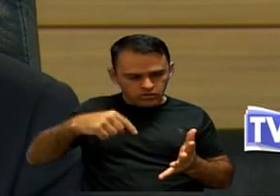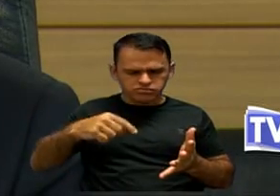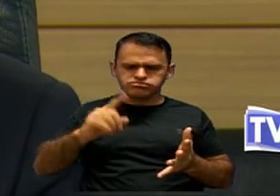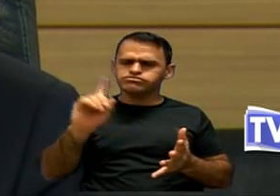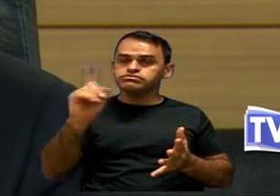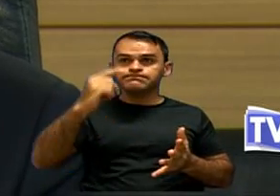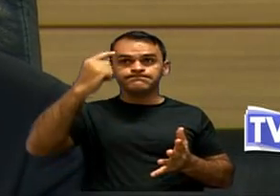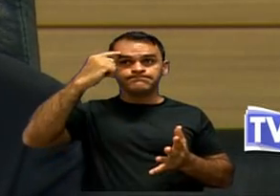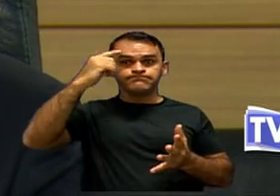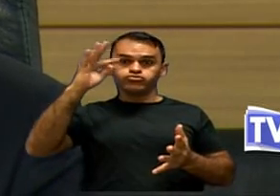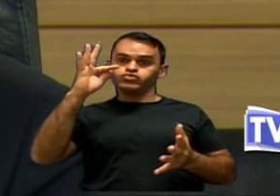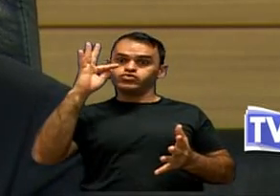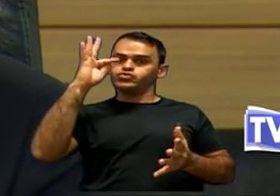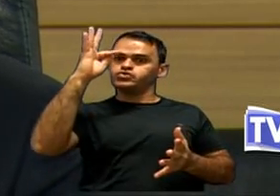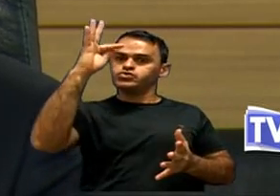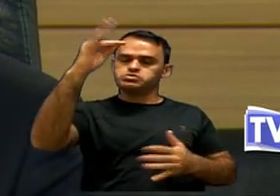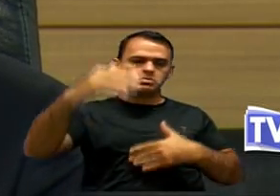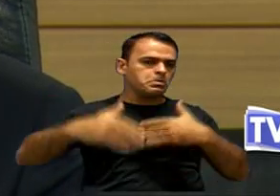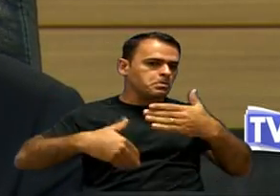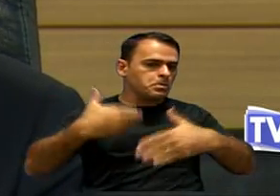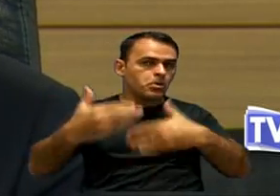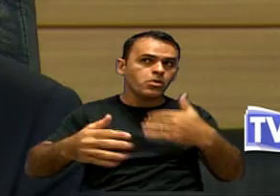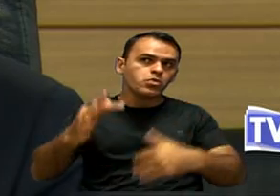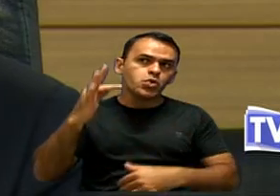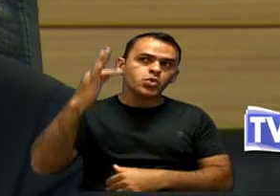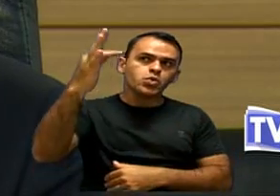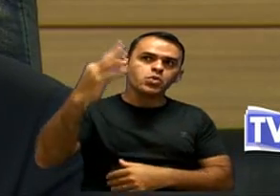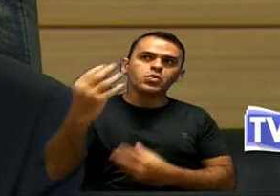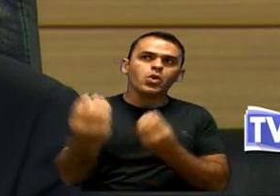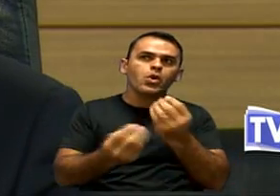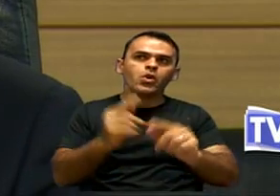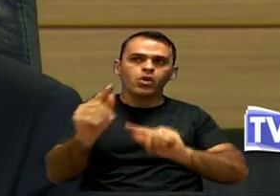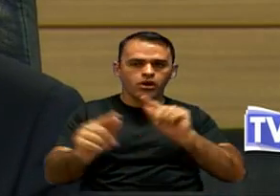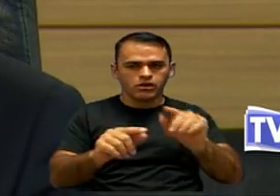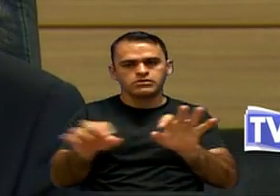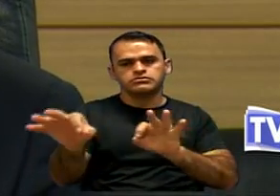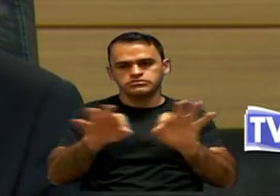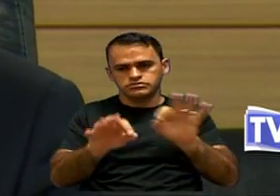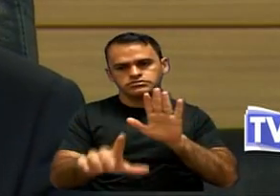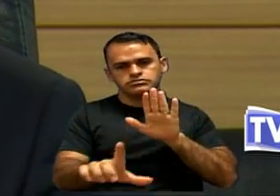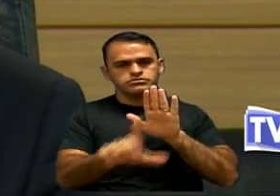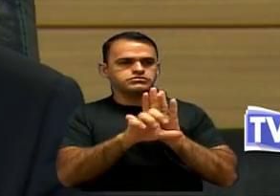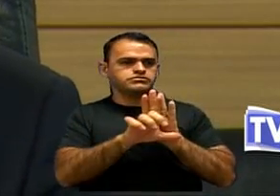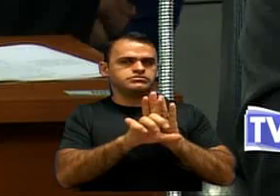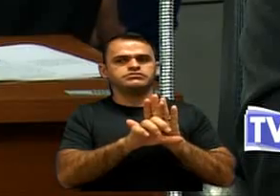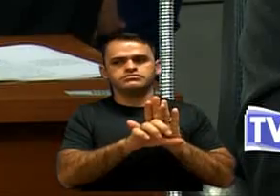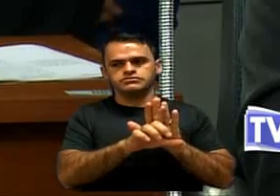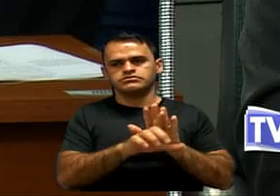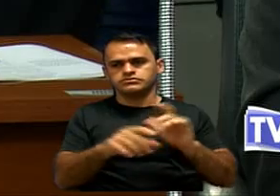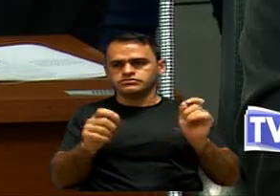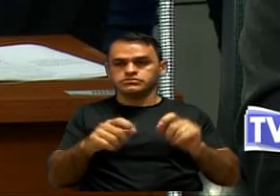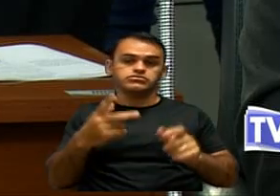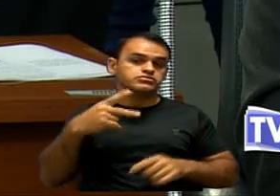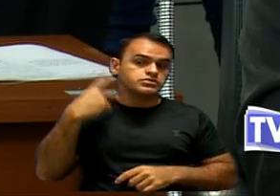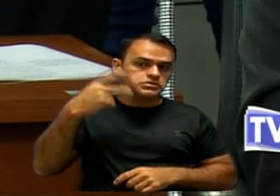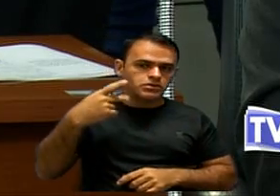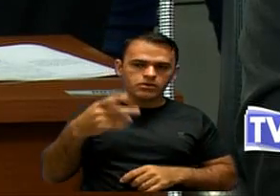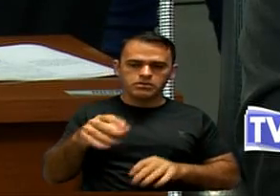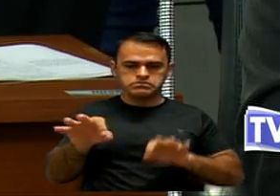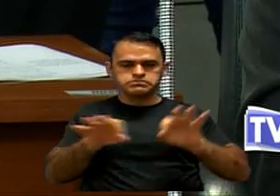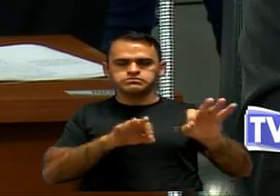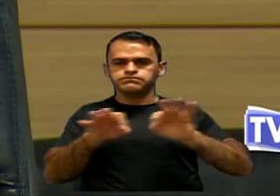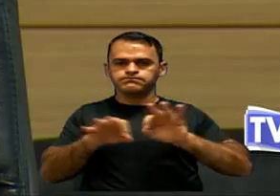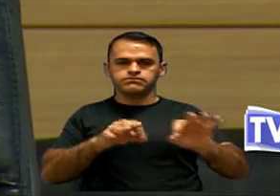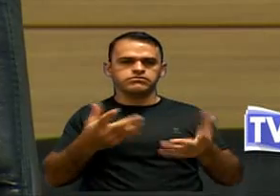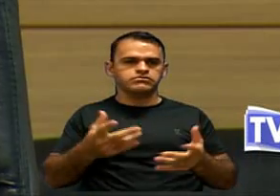gerações. Esse é o verdadeiro... não político, mas o verdadeiro legislador, o